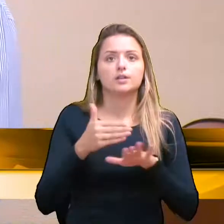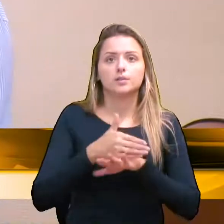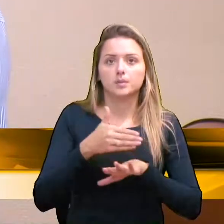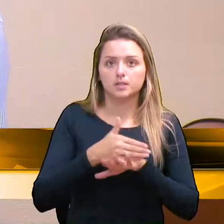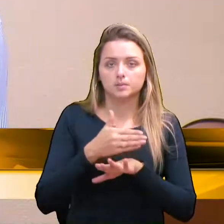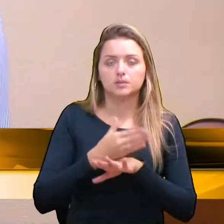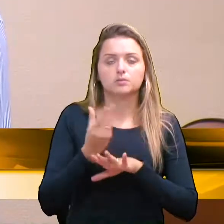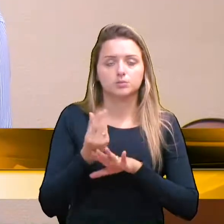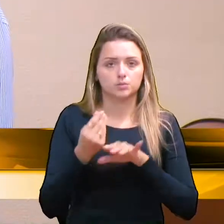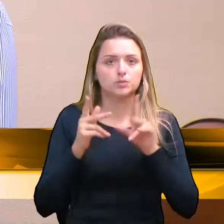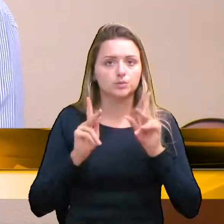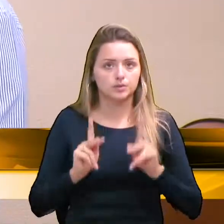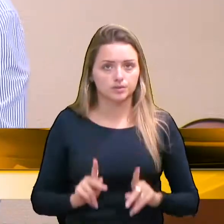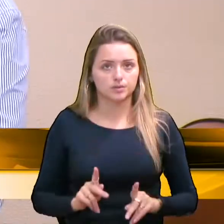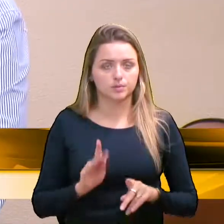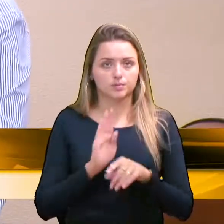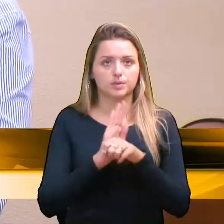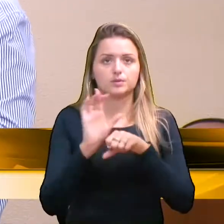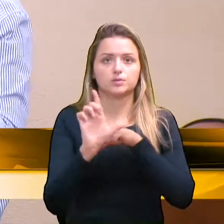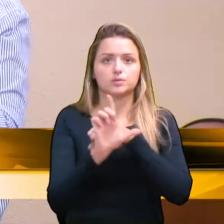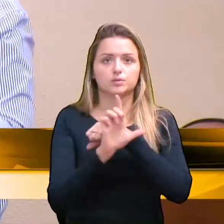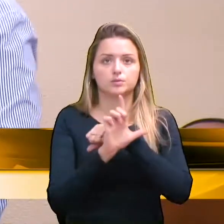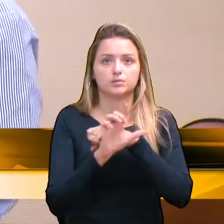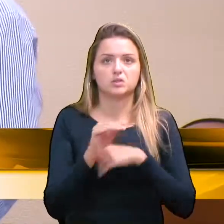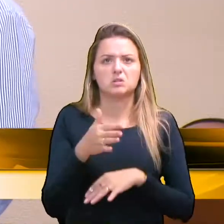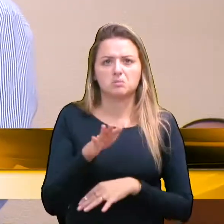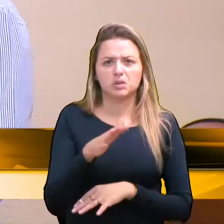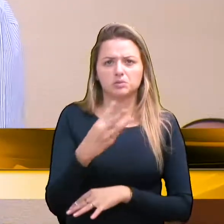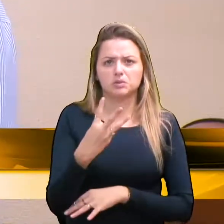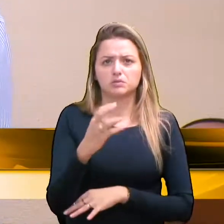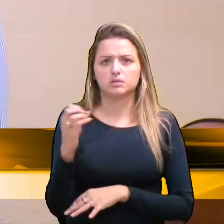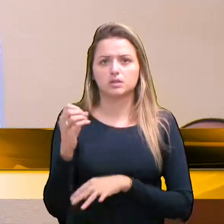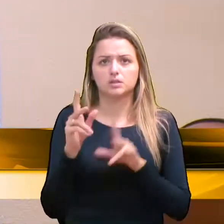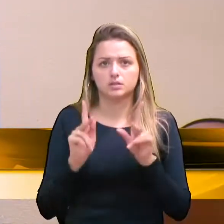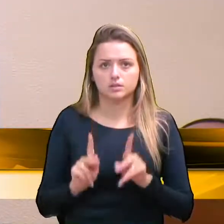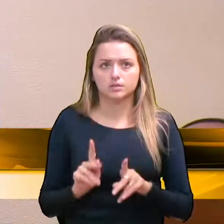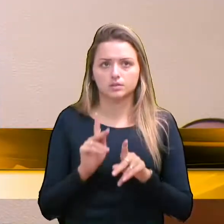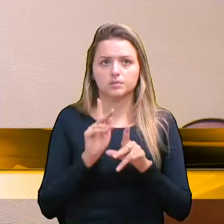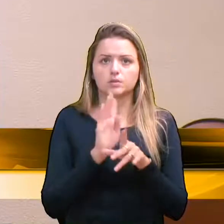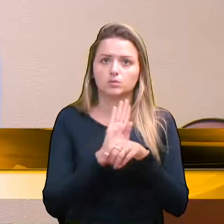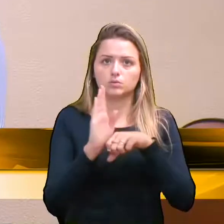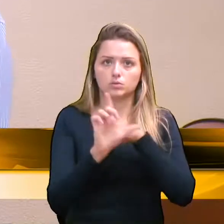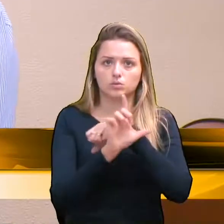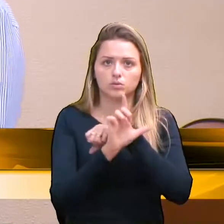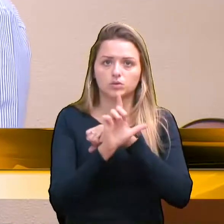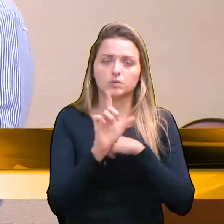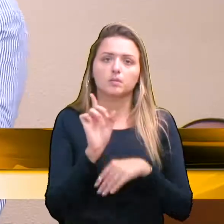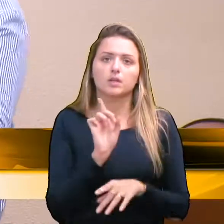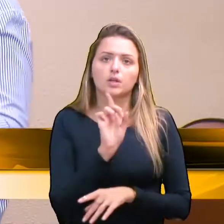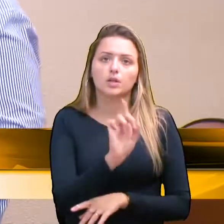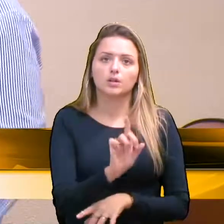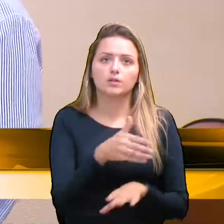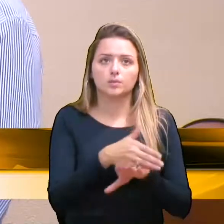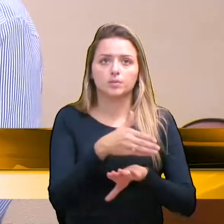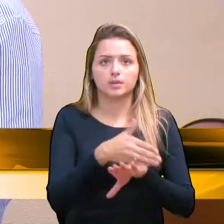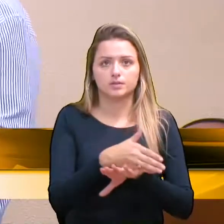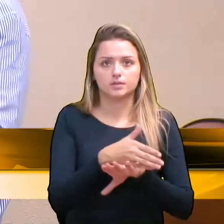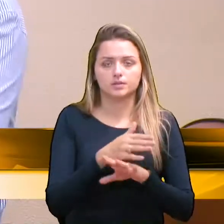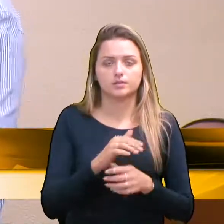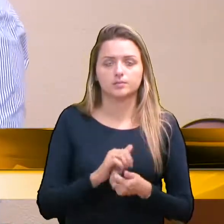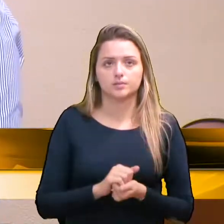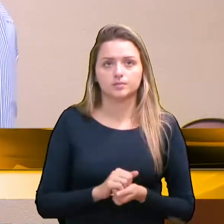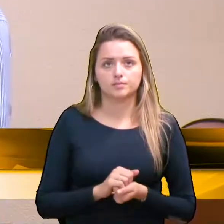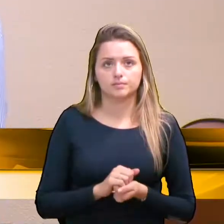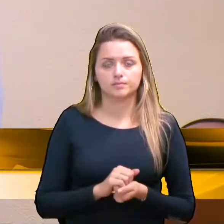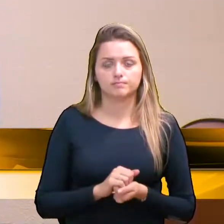moradores. Eu acredito que no mínimo uns 300 moradores estavam presentes. Eu acho que quase que metade da população do